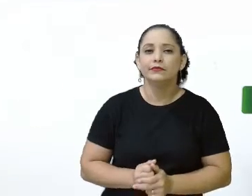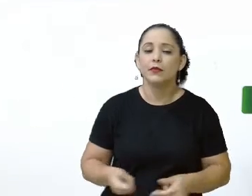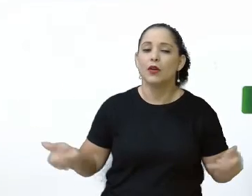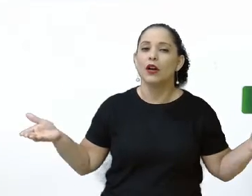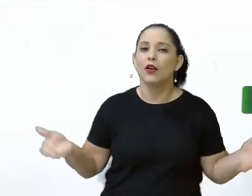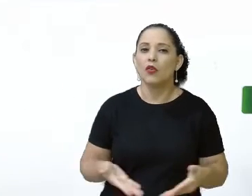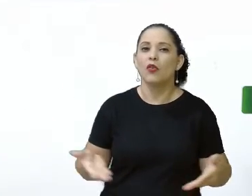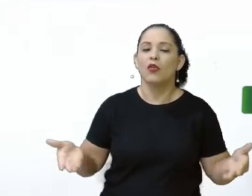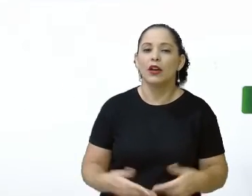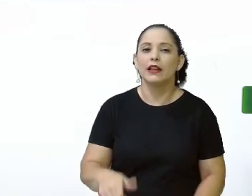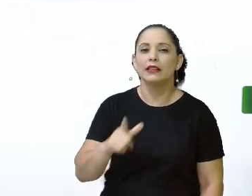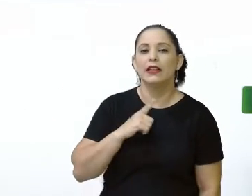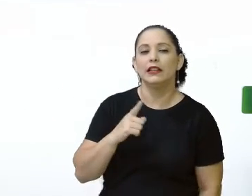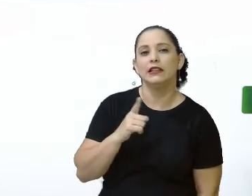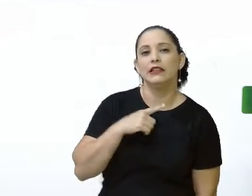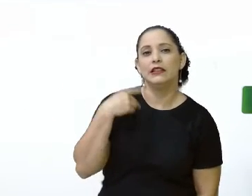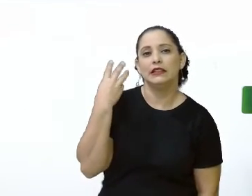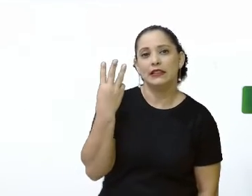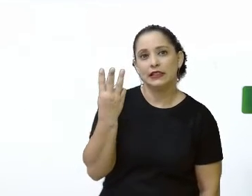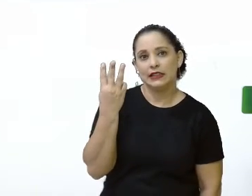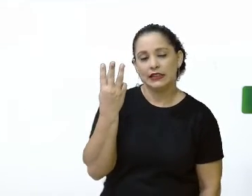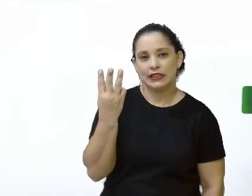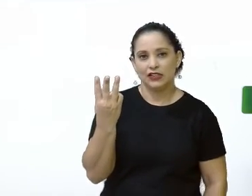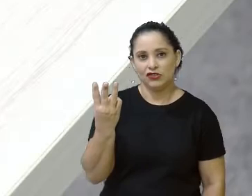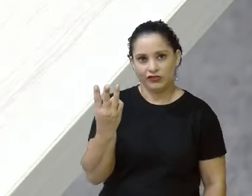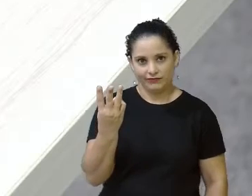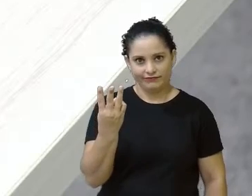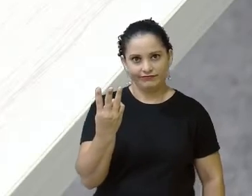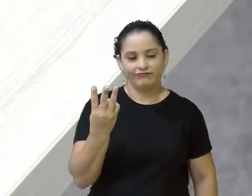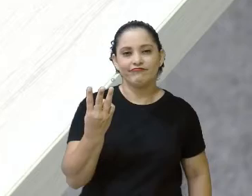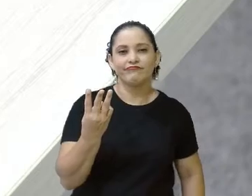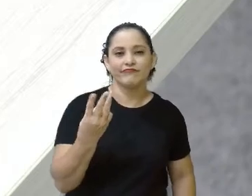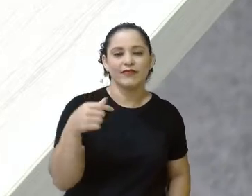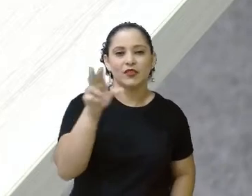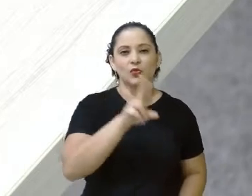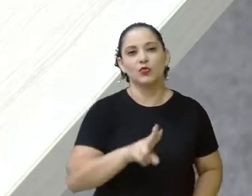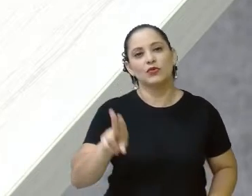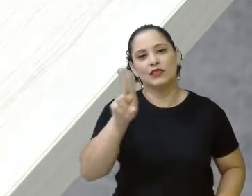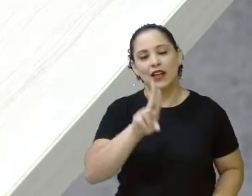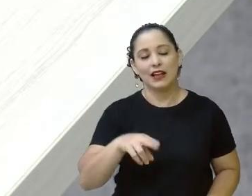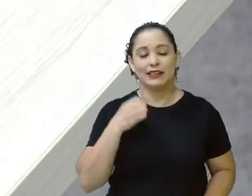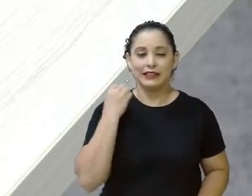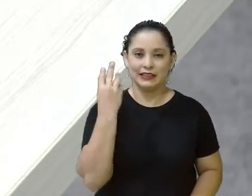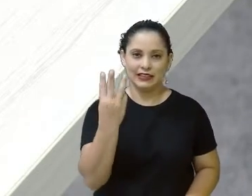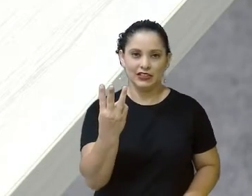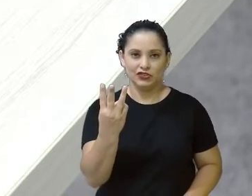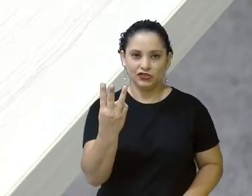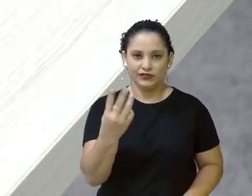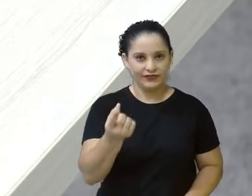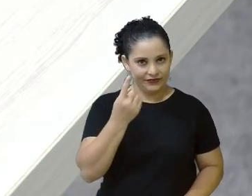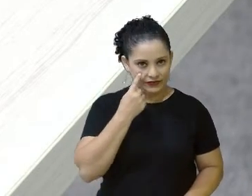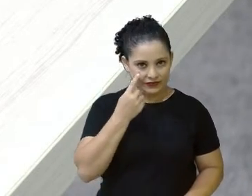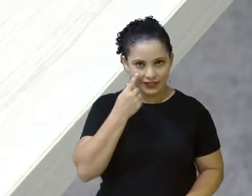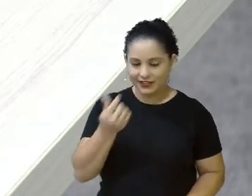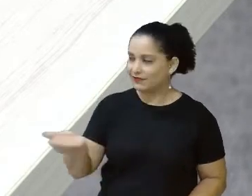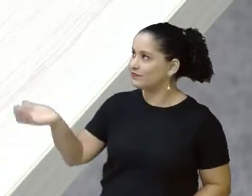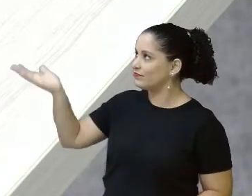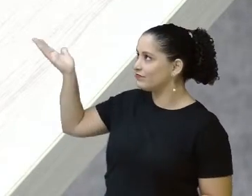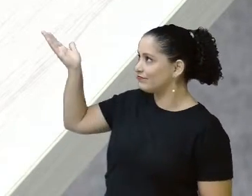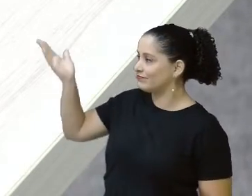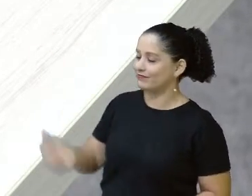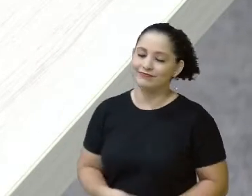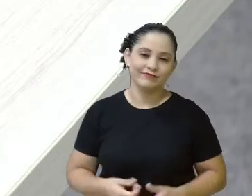pegar 3 partes dessa minha mancala. Até eu só vou usar 3. Presta atenção aqui. Eu só vou usar 3. E